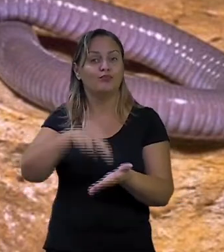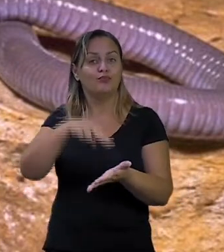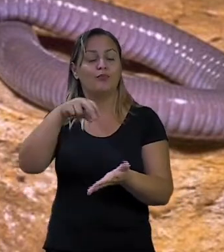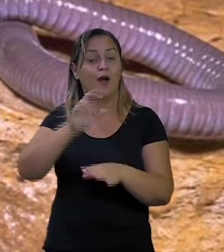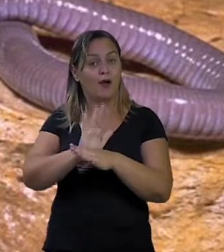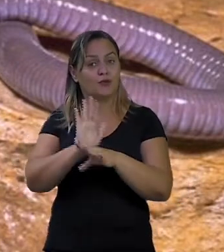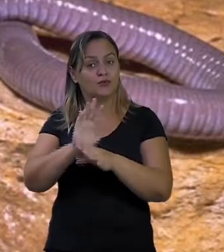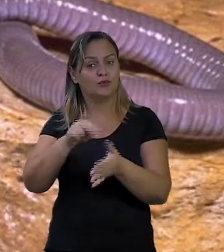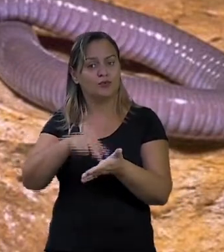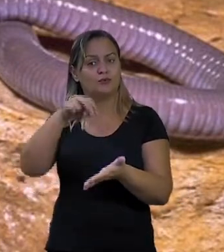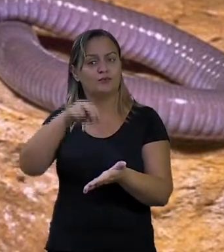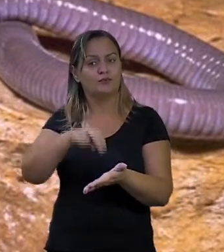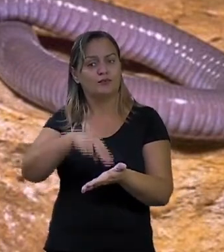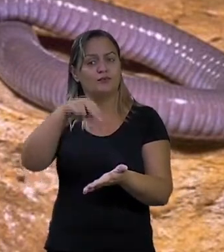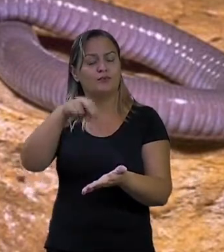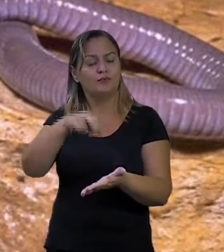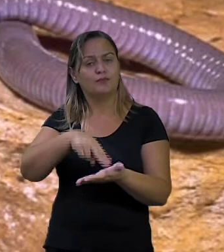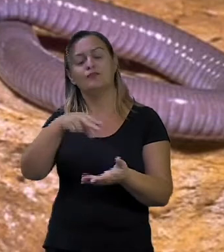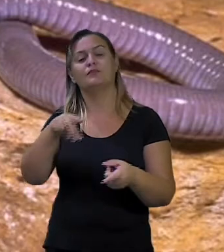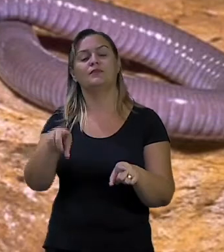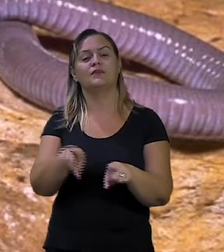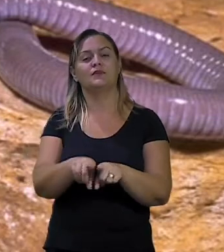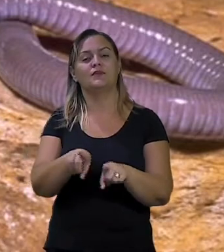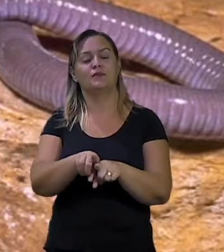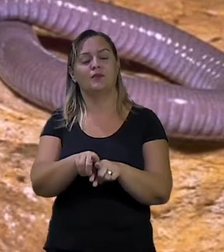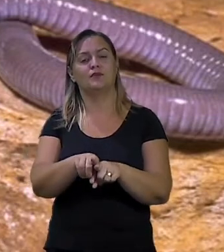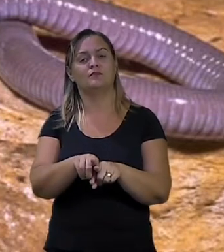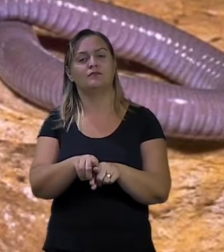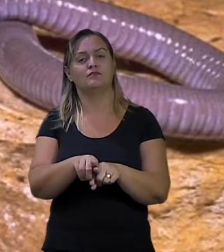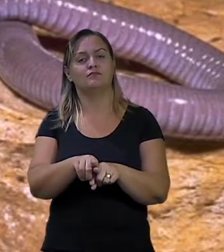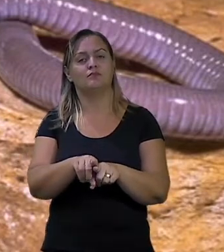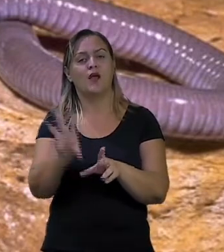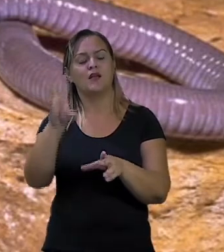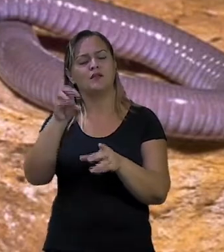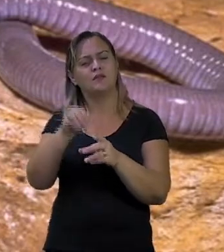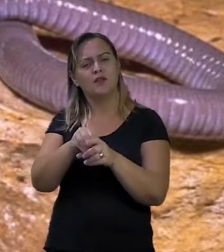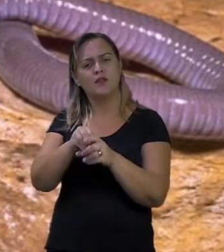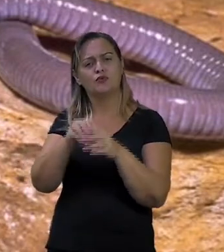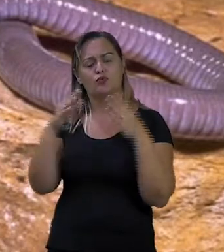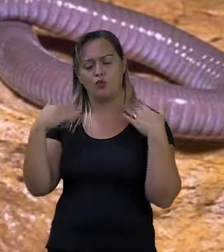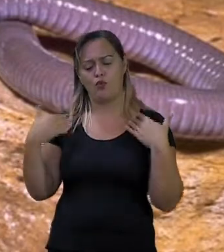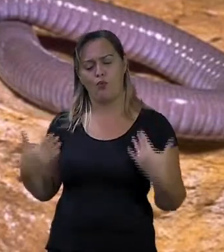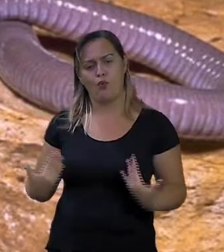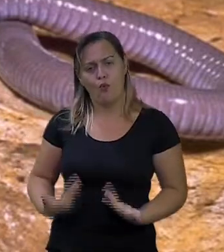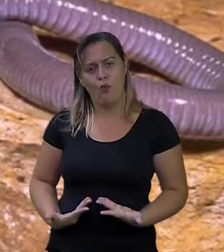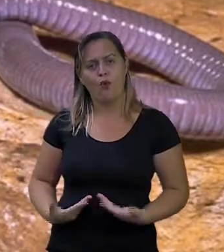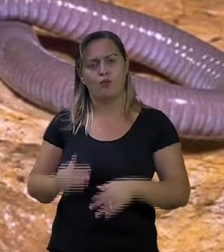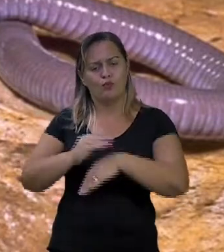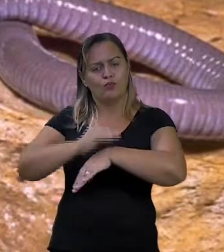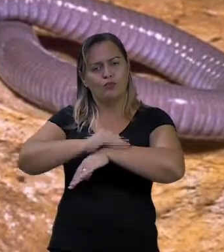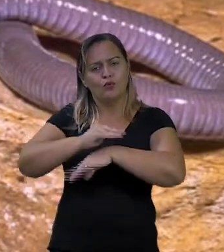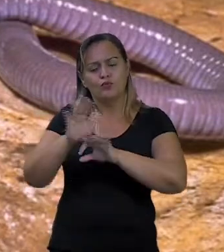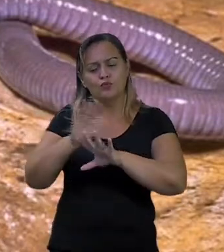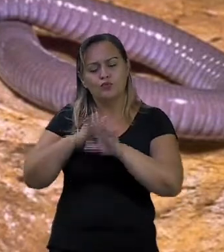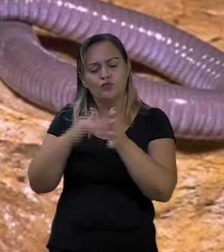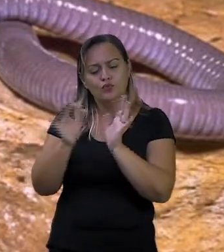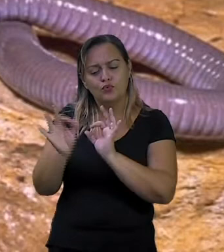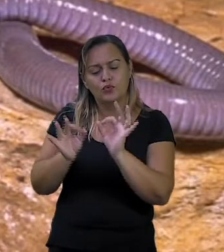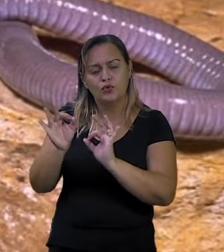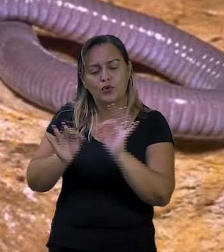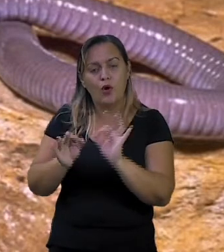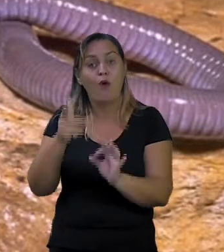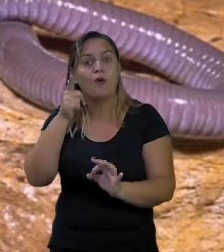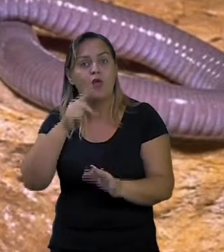bem organizada para que ele consiga fazer esses saltos e caminhar por todo o meio onde eles estão